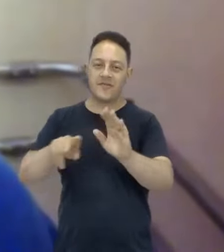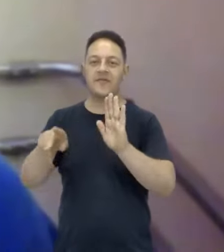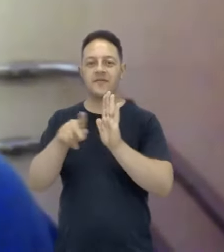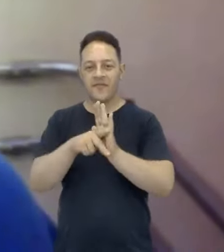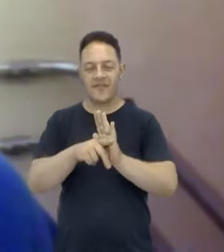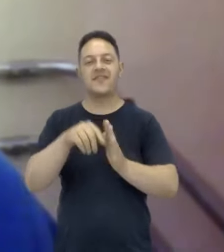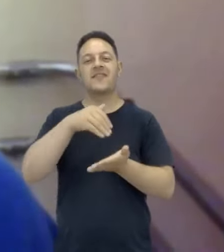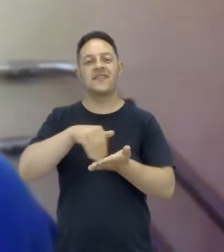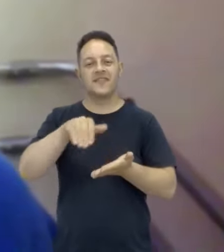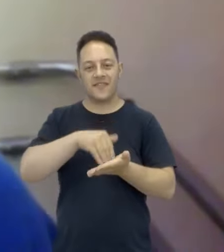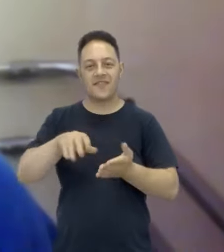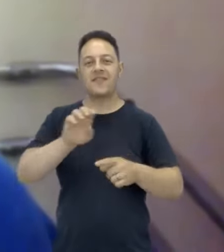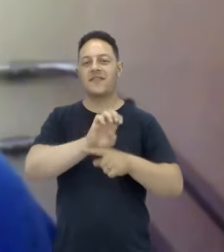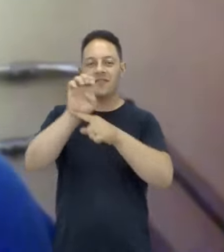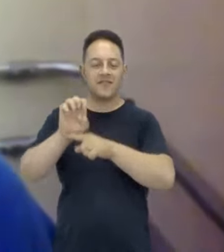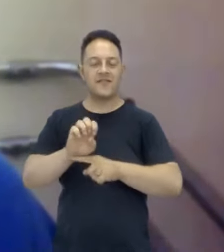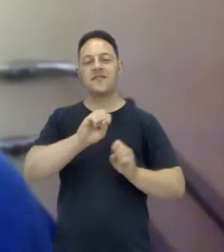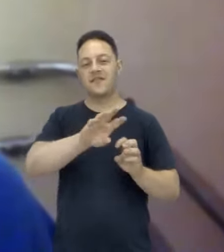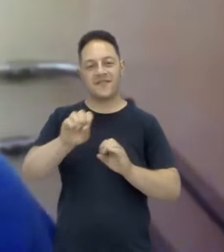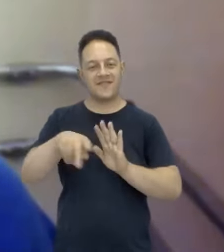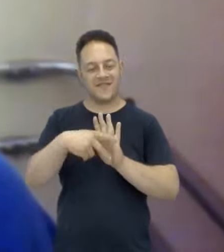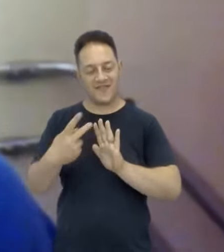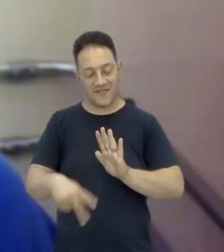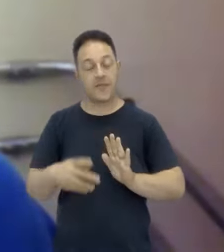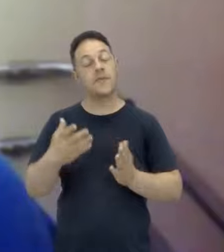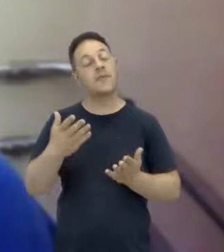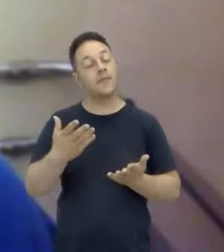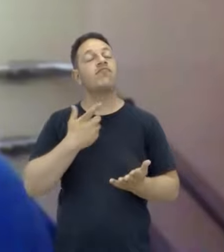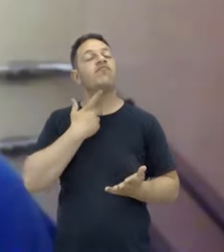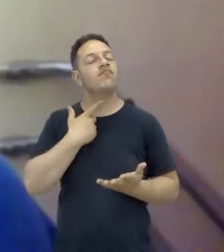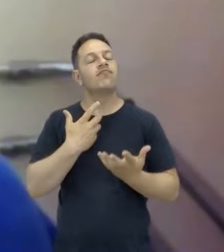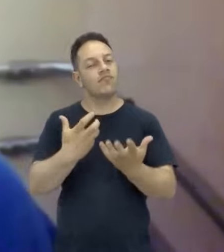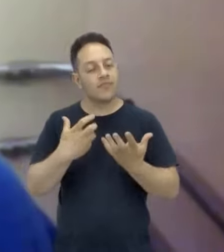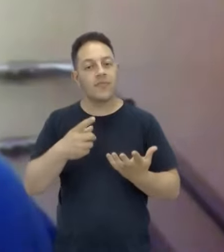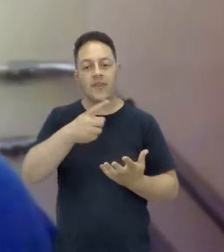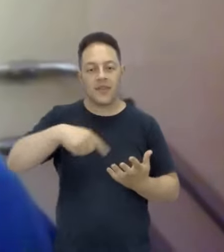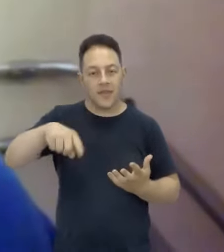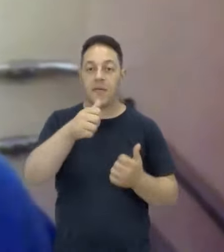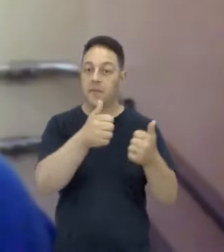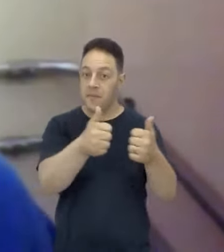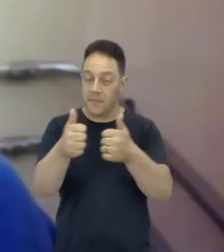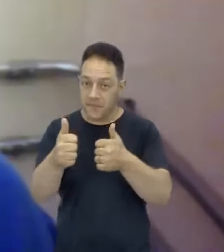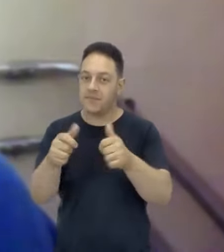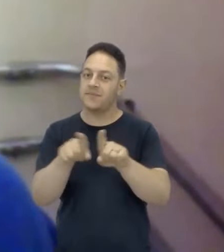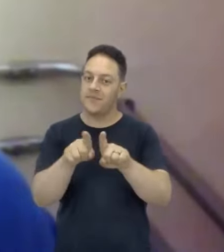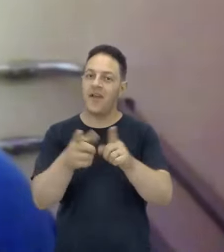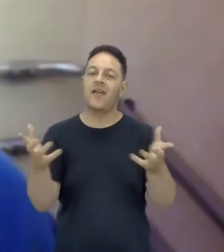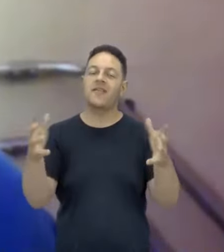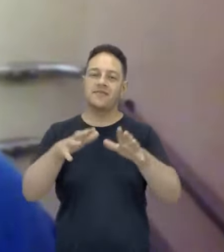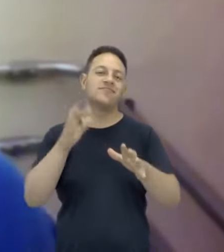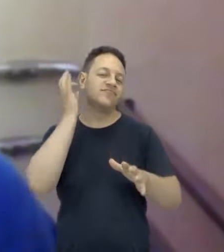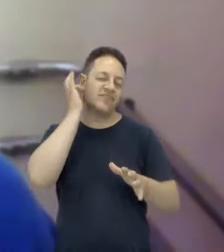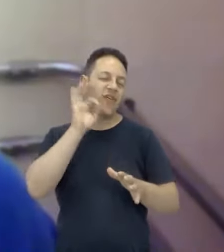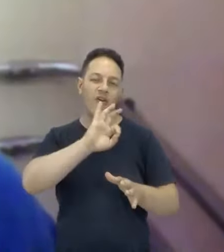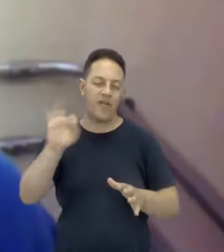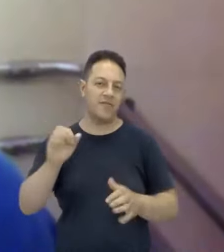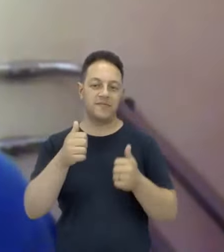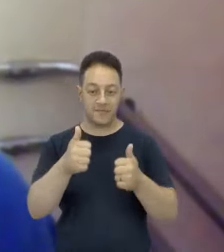Secretaria de Estado da Educação. Desejo que estejam bem e que possamos ter um encontro bastante